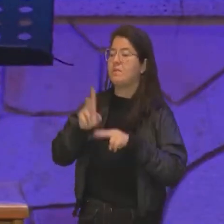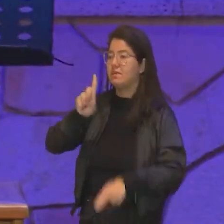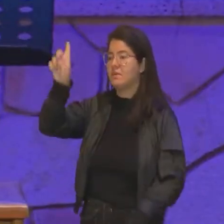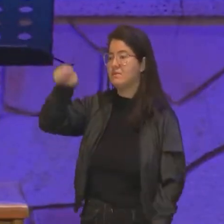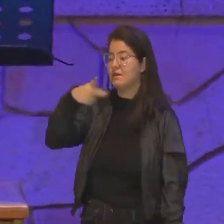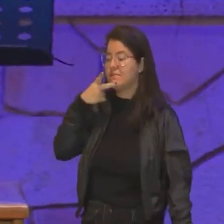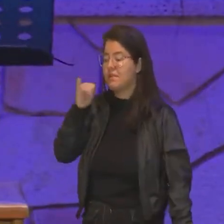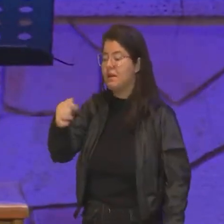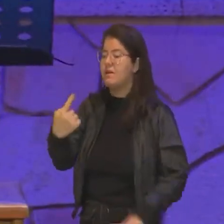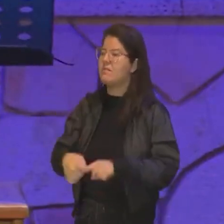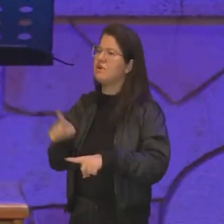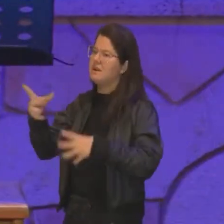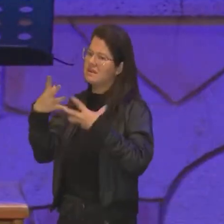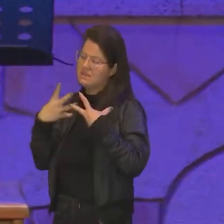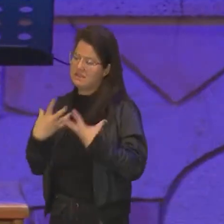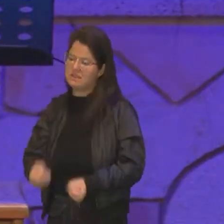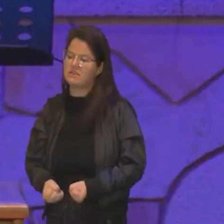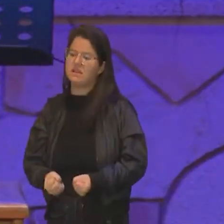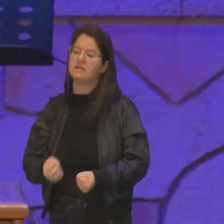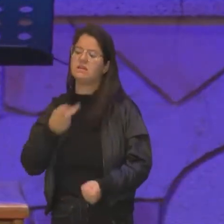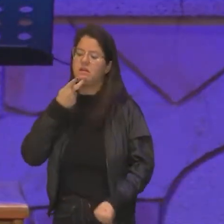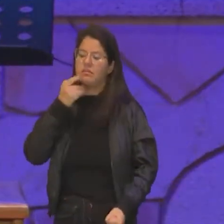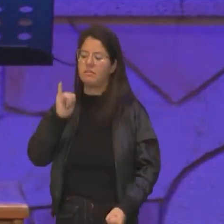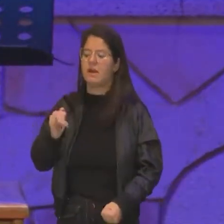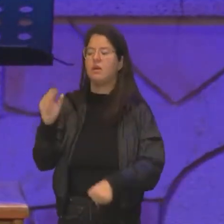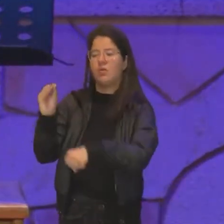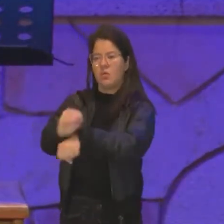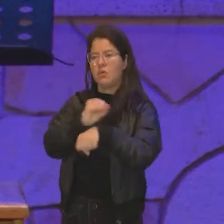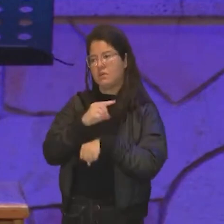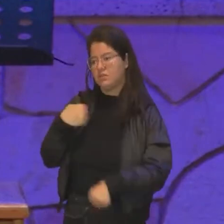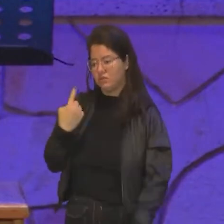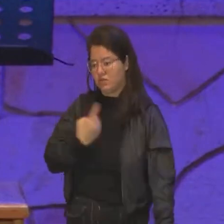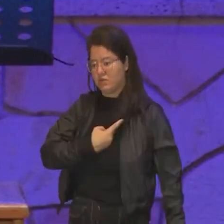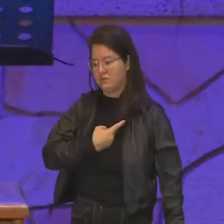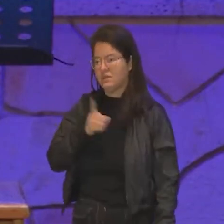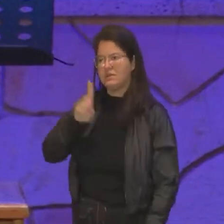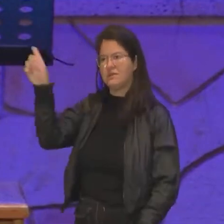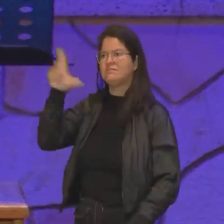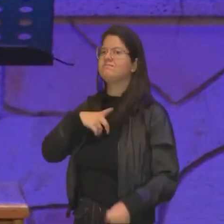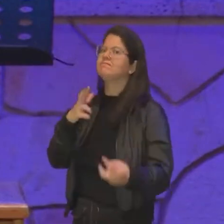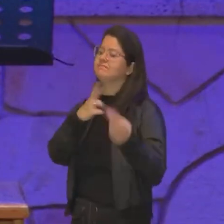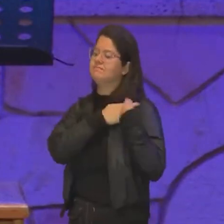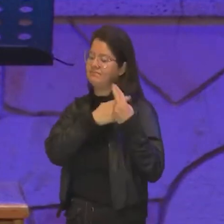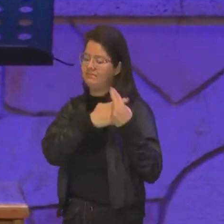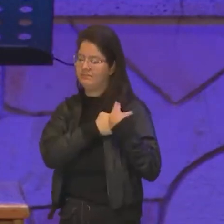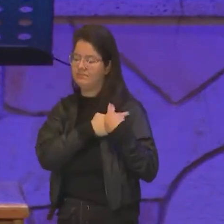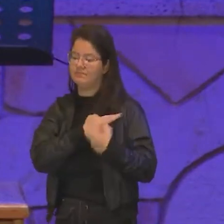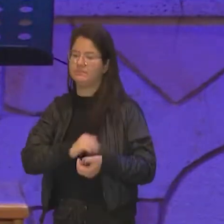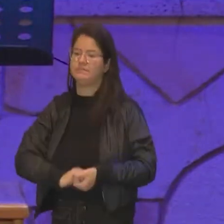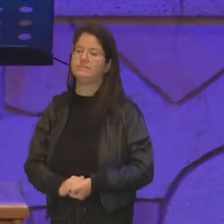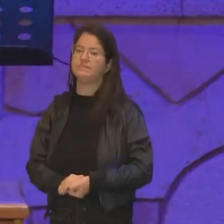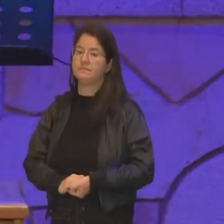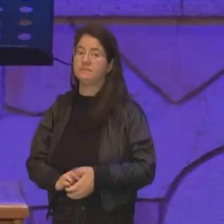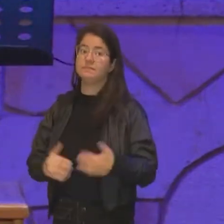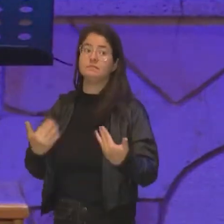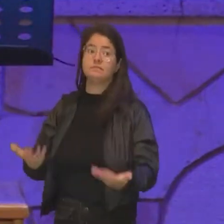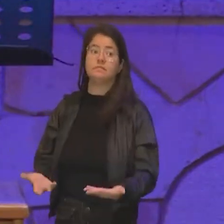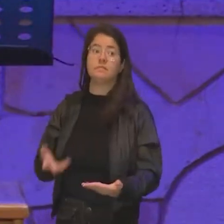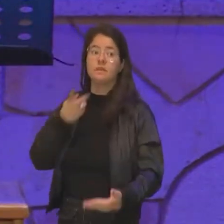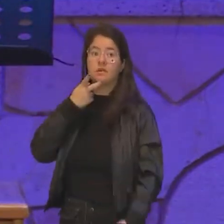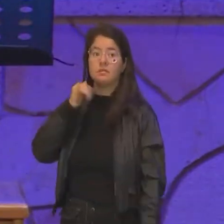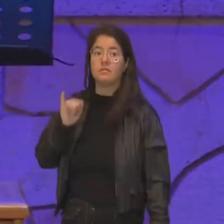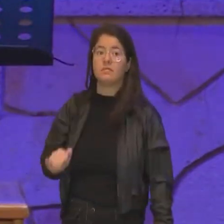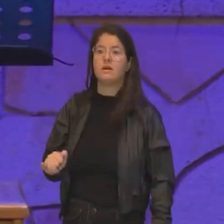Pai, porque Ele assume a paternidade para conosco, Ele assume a responsabilidade, e Ele pavimenta